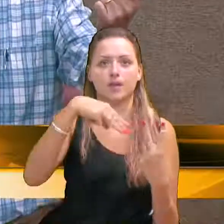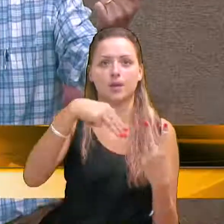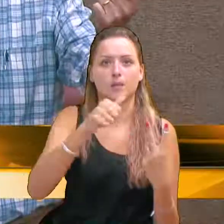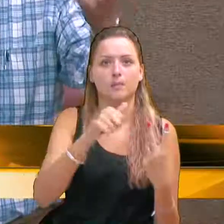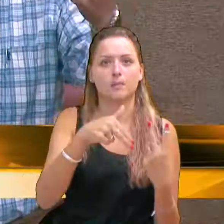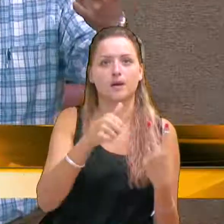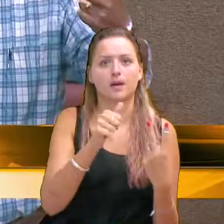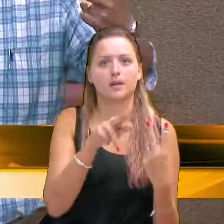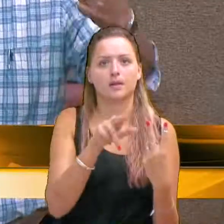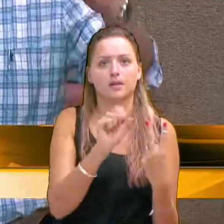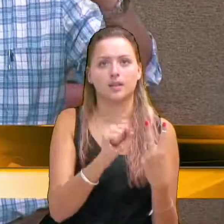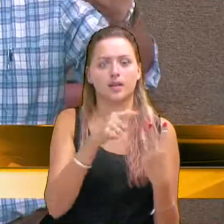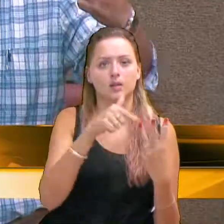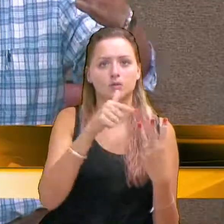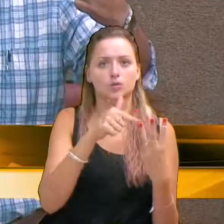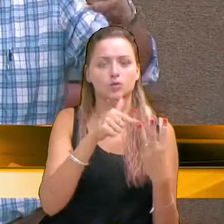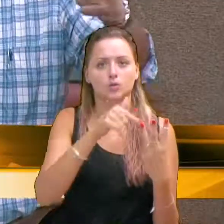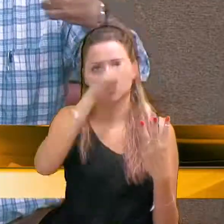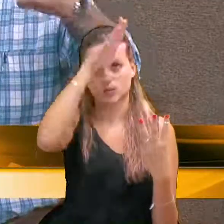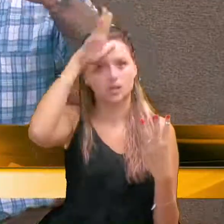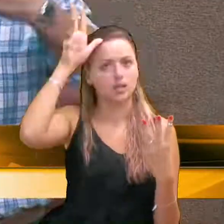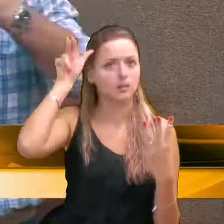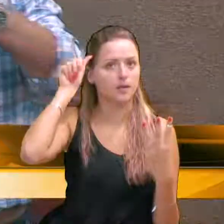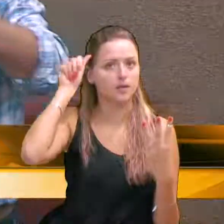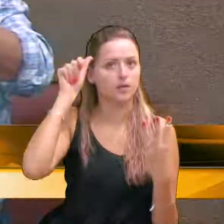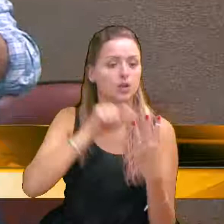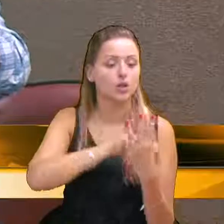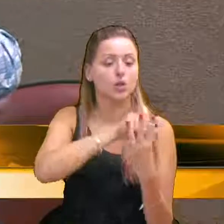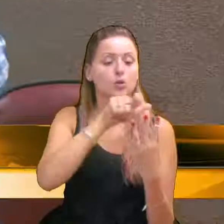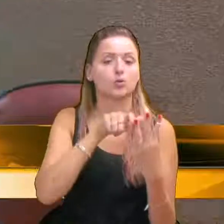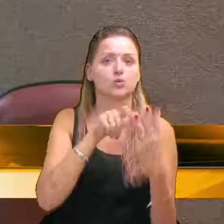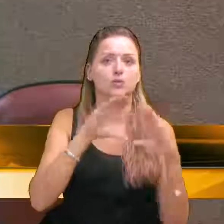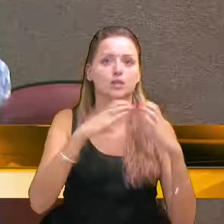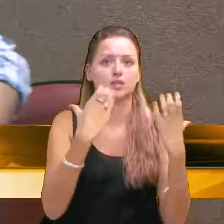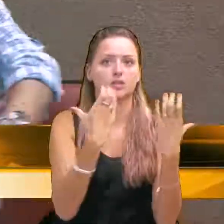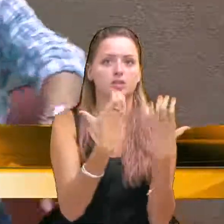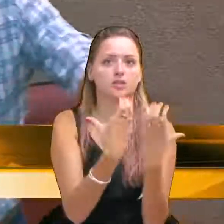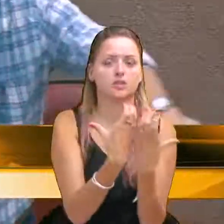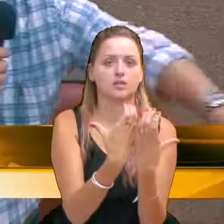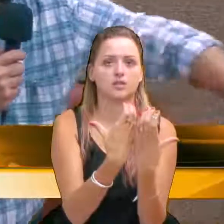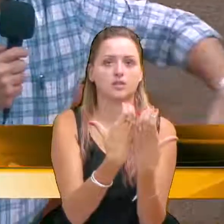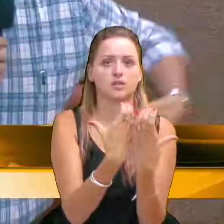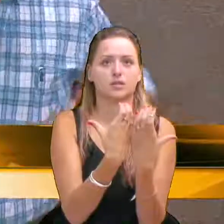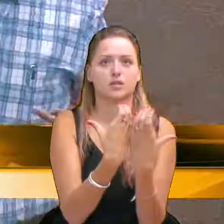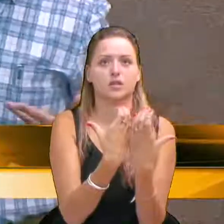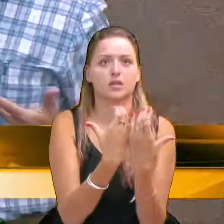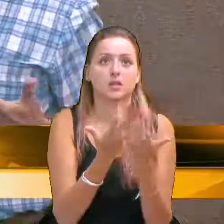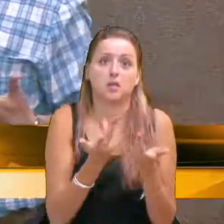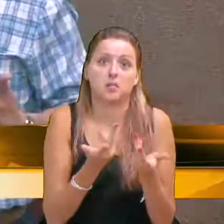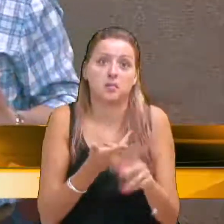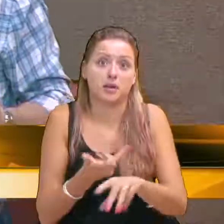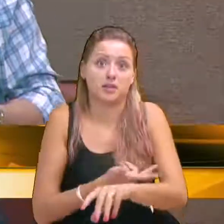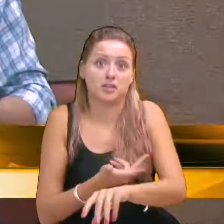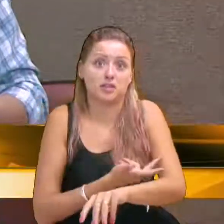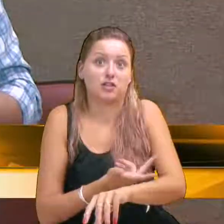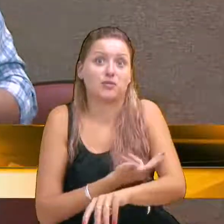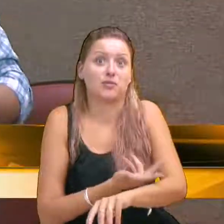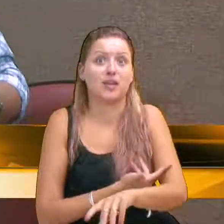Manaus e do Mato Grosso. Os 3 estádios para talvez ovelha ficar lá pegando